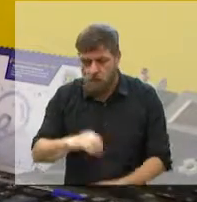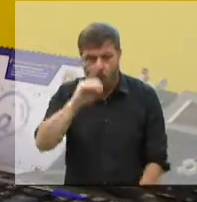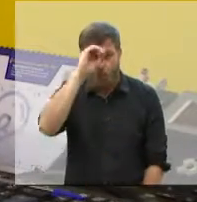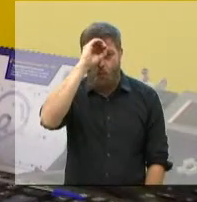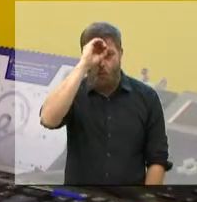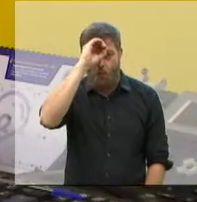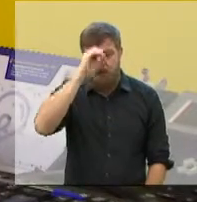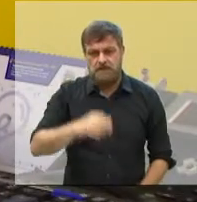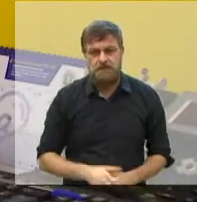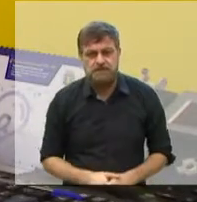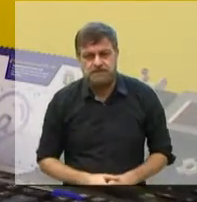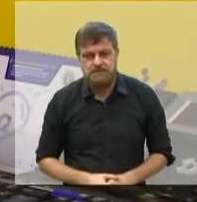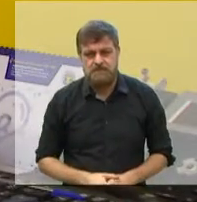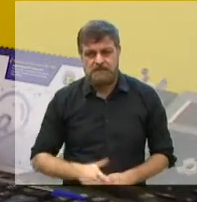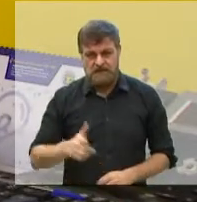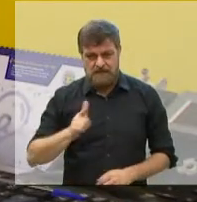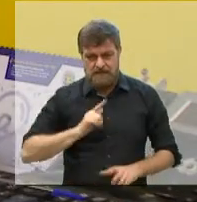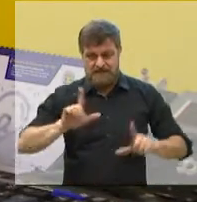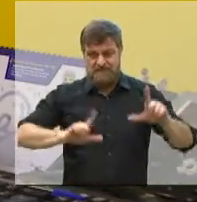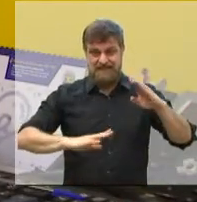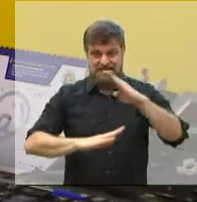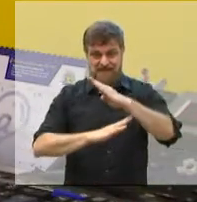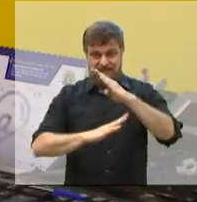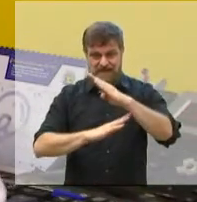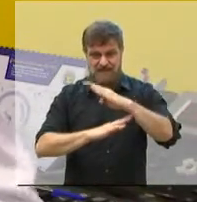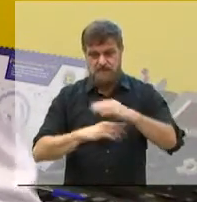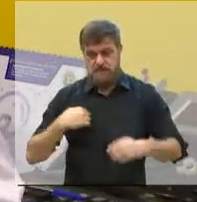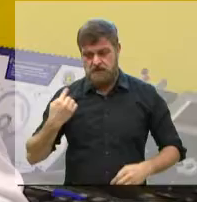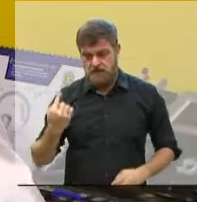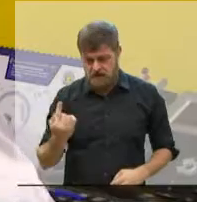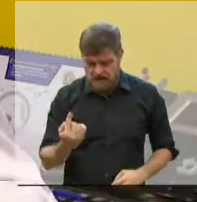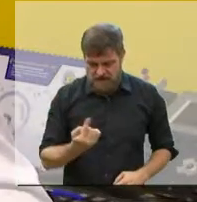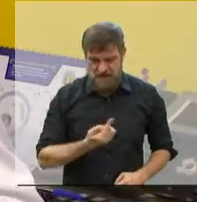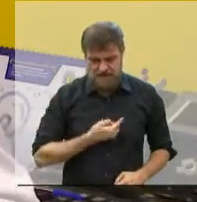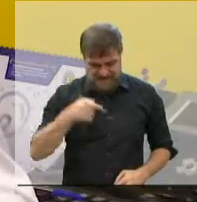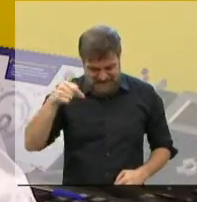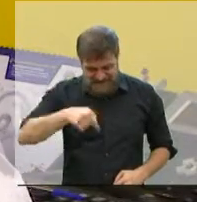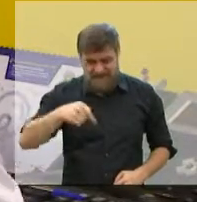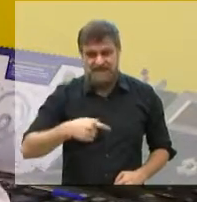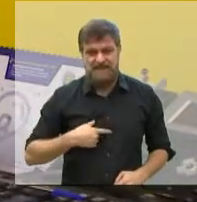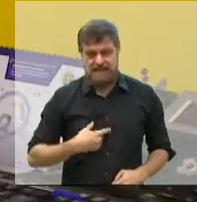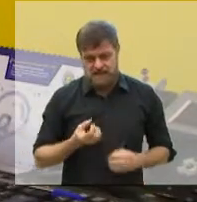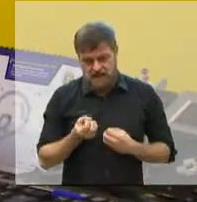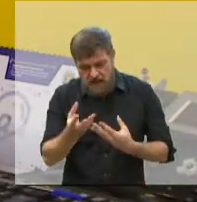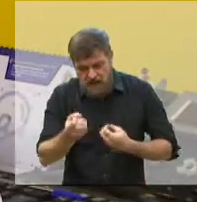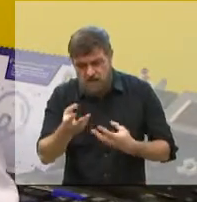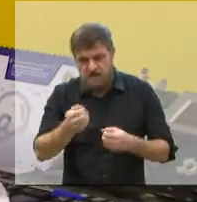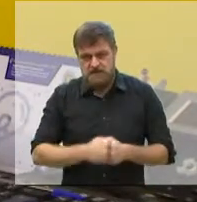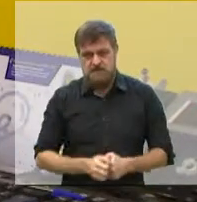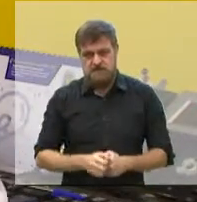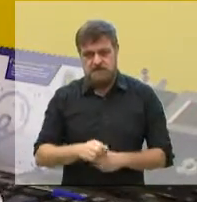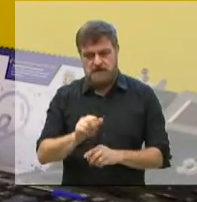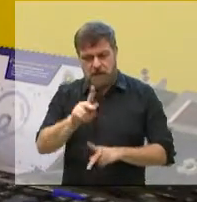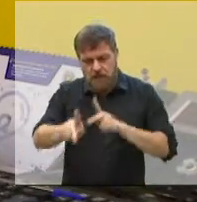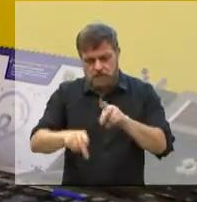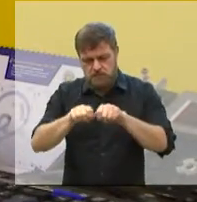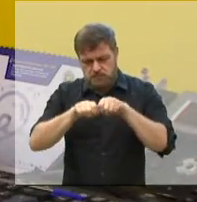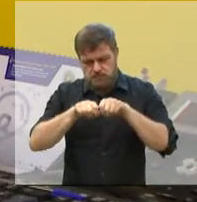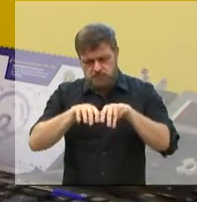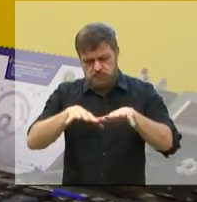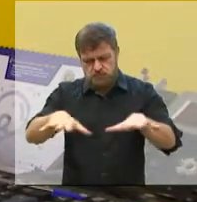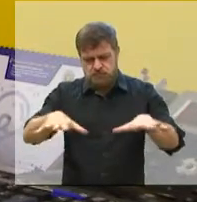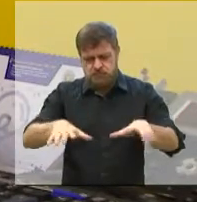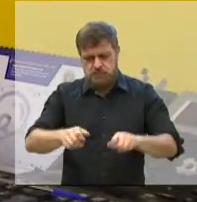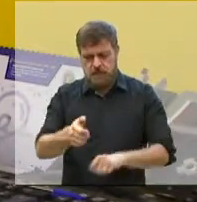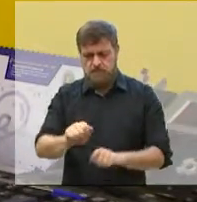sei. Mas através da TV nossa, eu acredito que essas informações consigam chegar dentro das casas